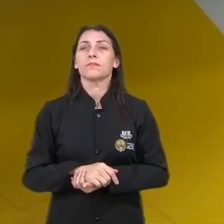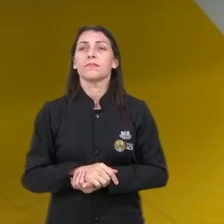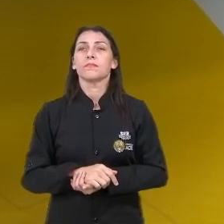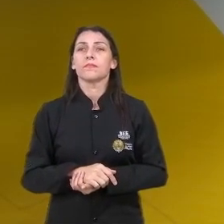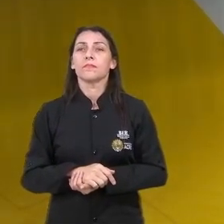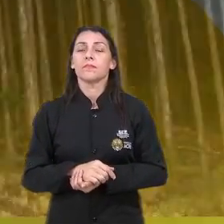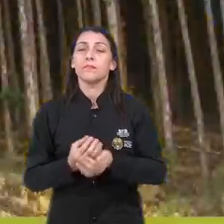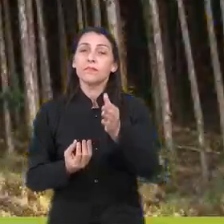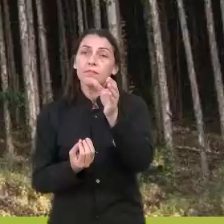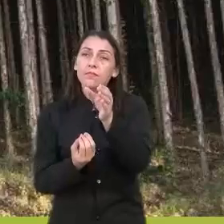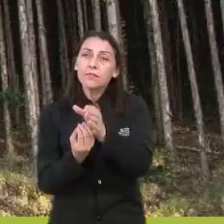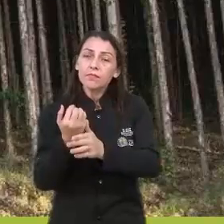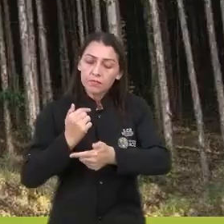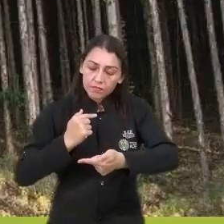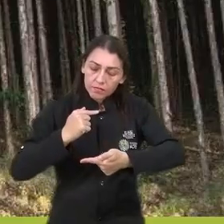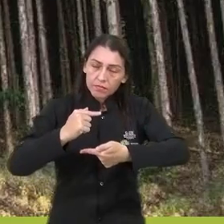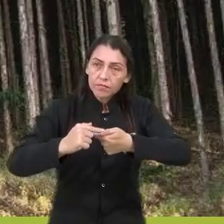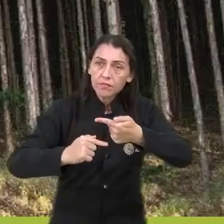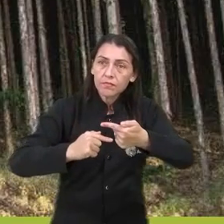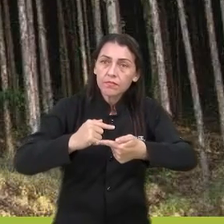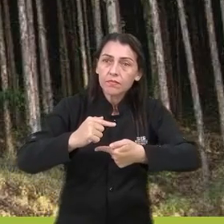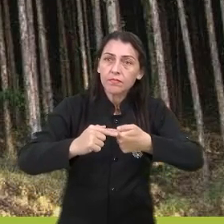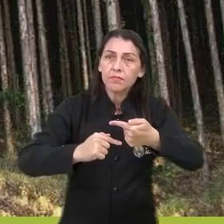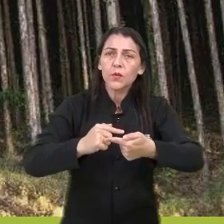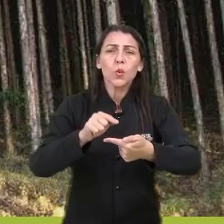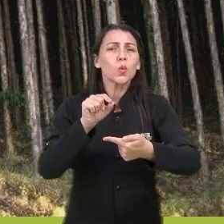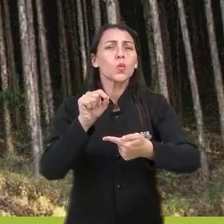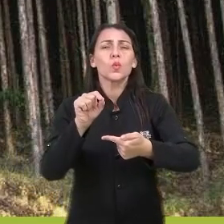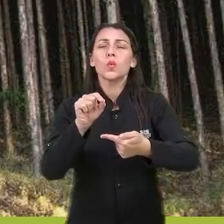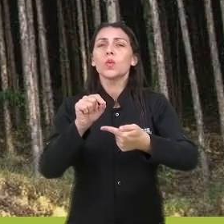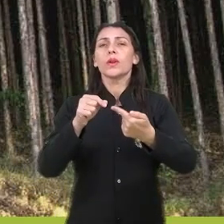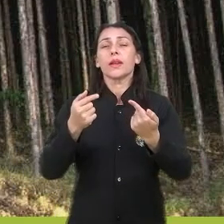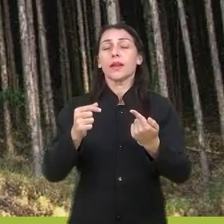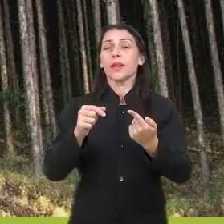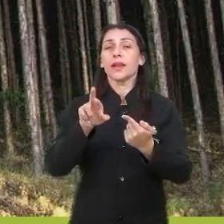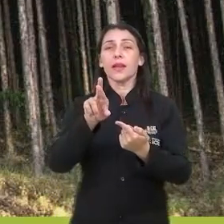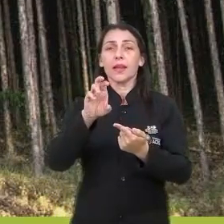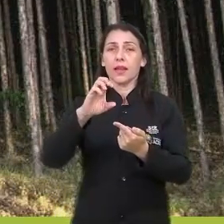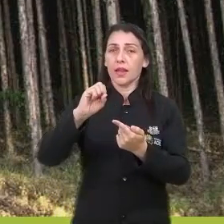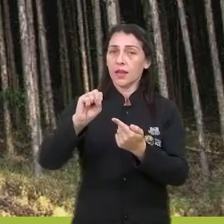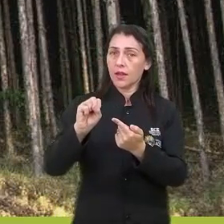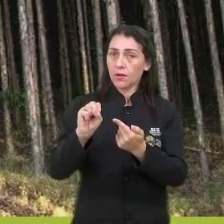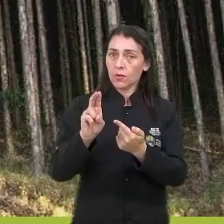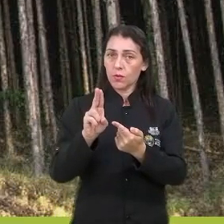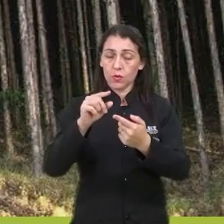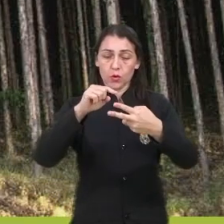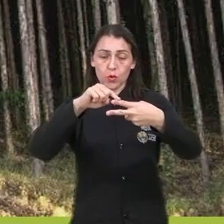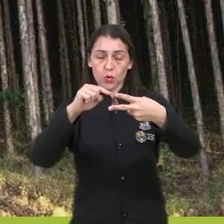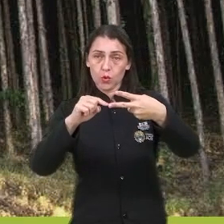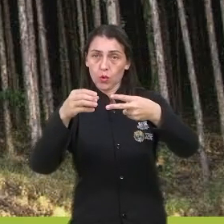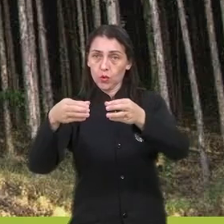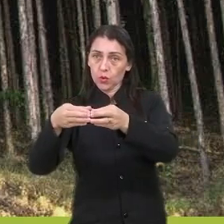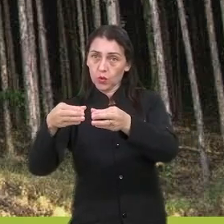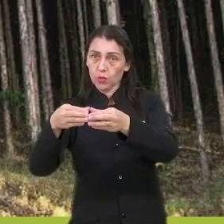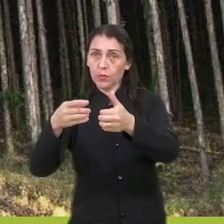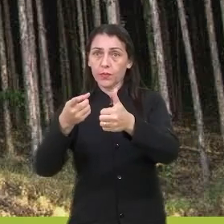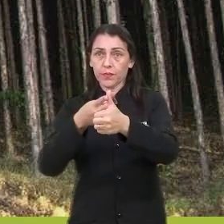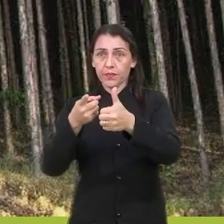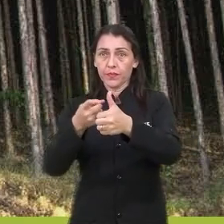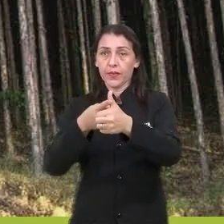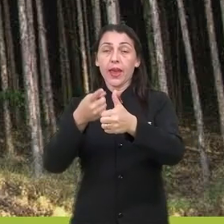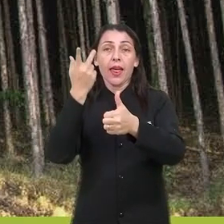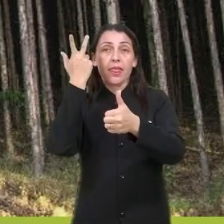da matéria-prima, que vem a ser esses recursos, que podem estar agrupados em duas categorias.